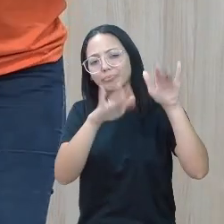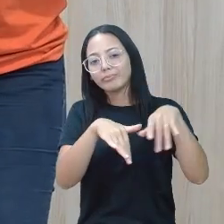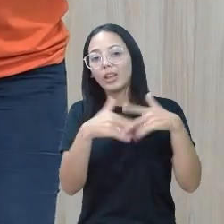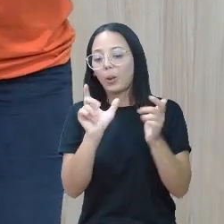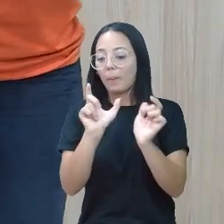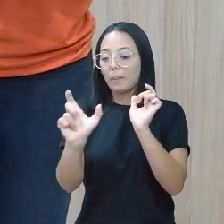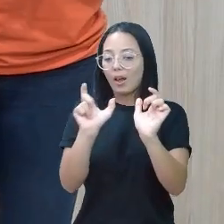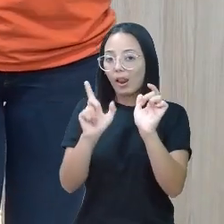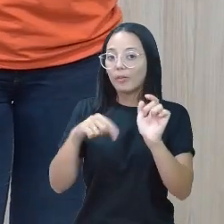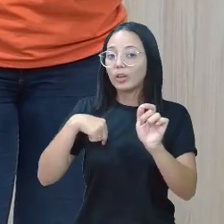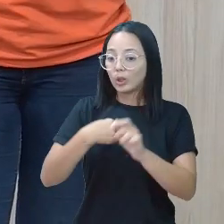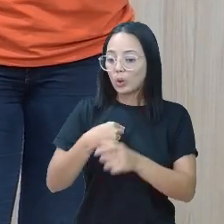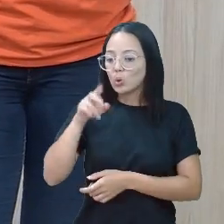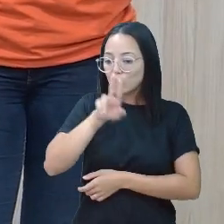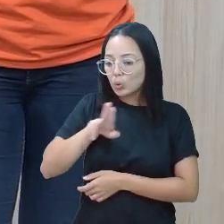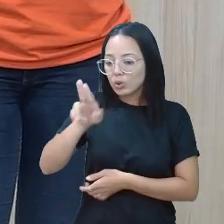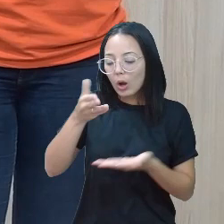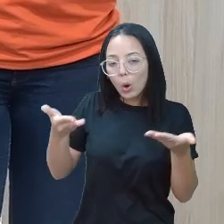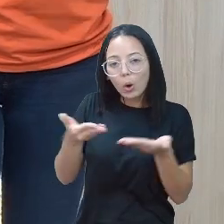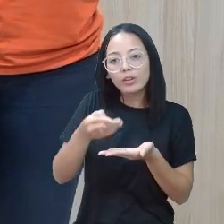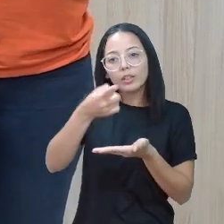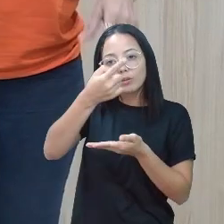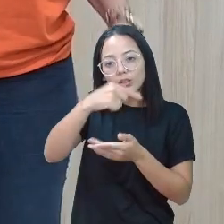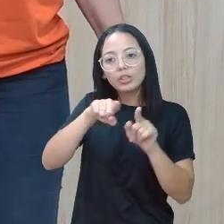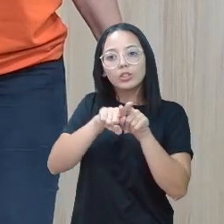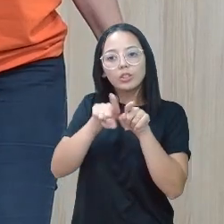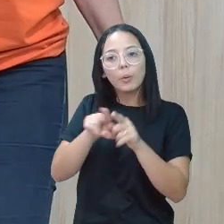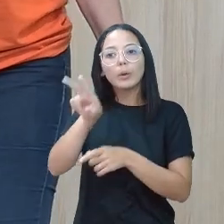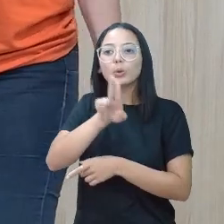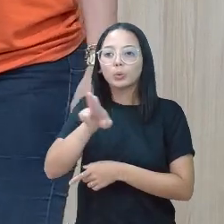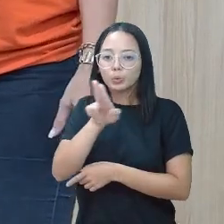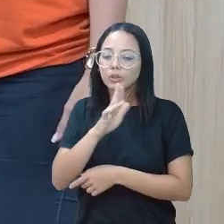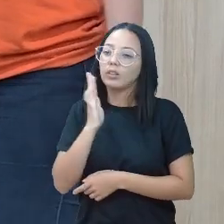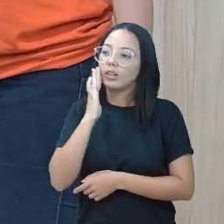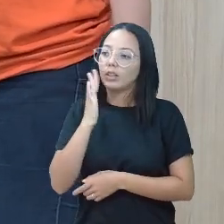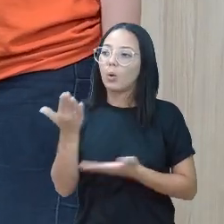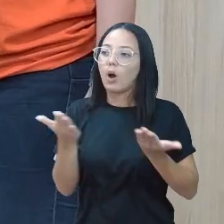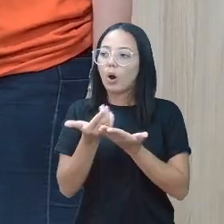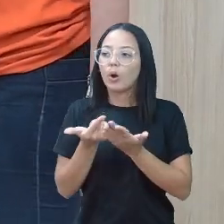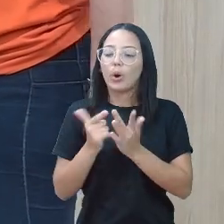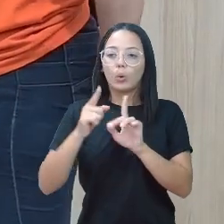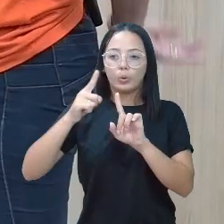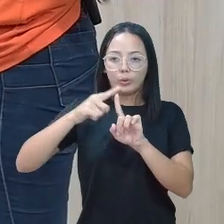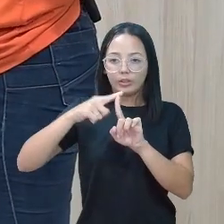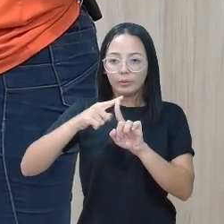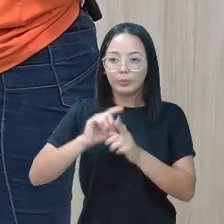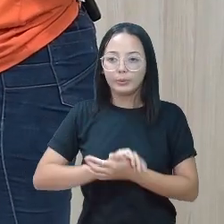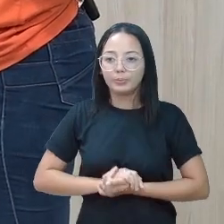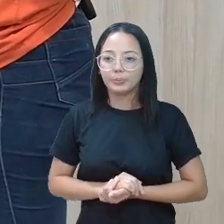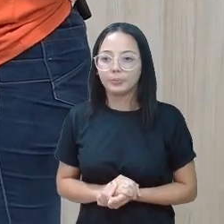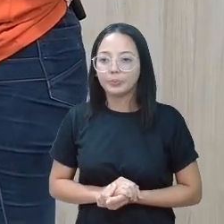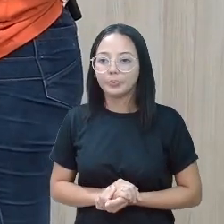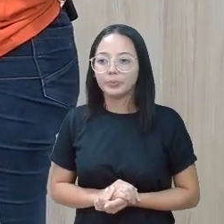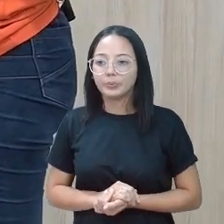são palavras que a gente tem usado muito, que vocês também têm usado bastante. Vamos ver outro tipo de neologismo.